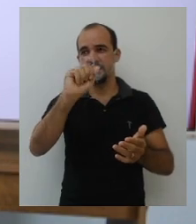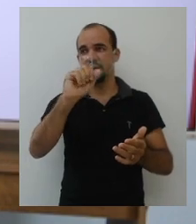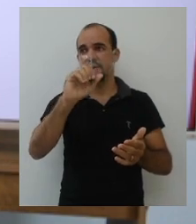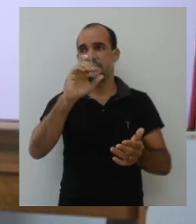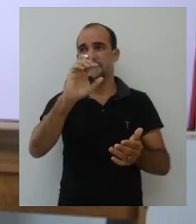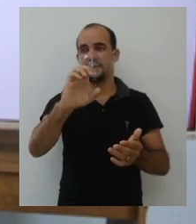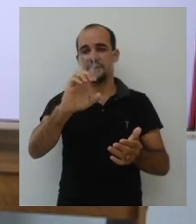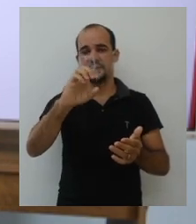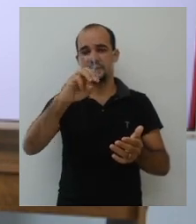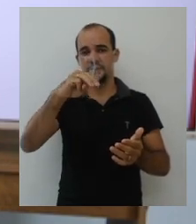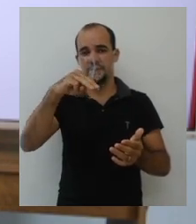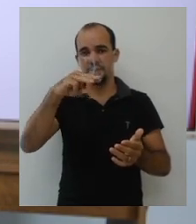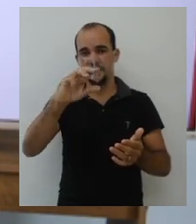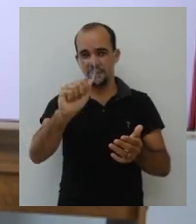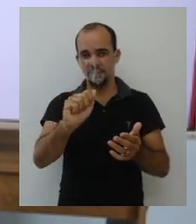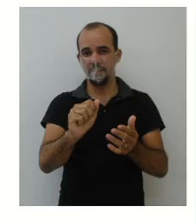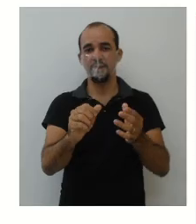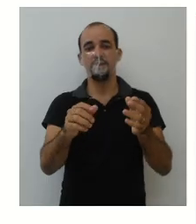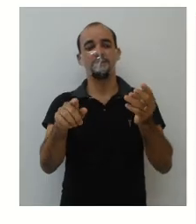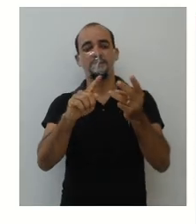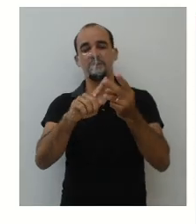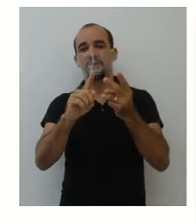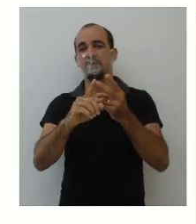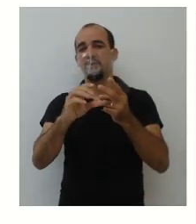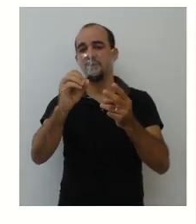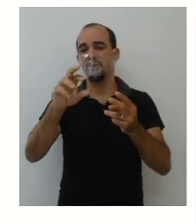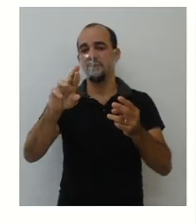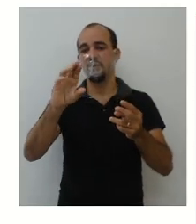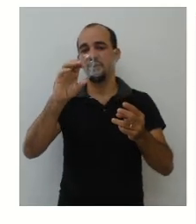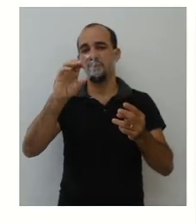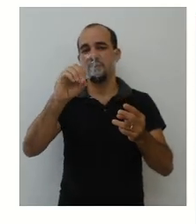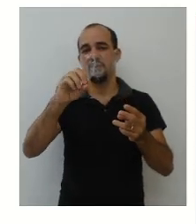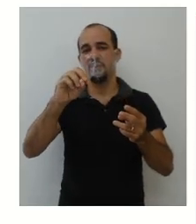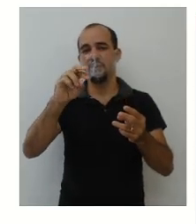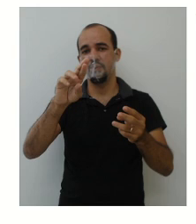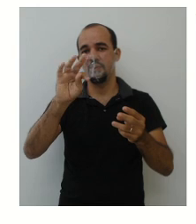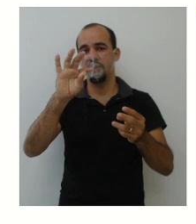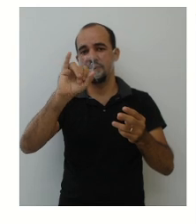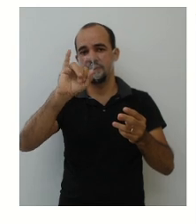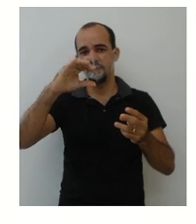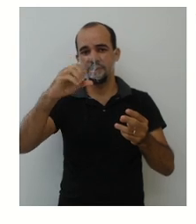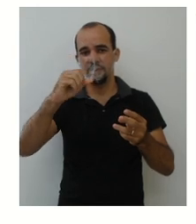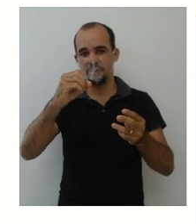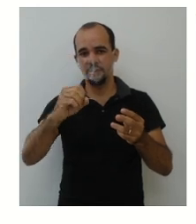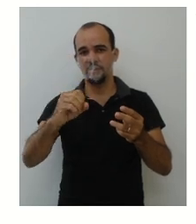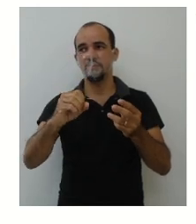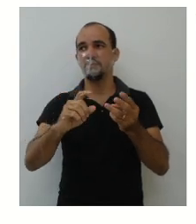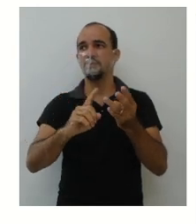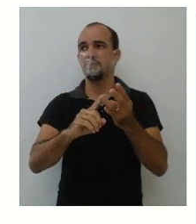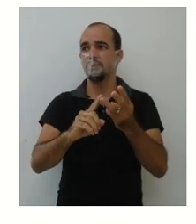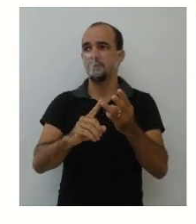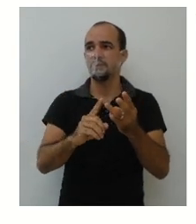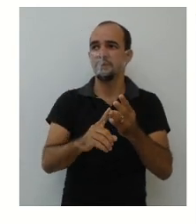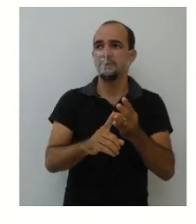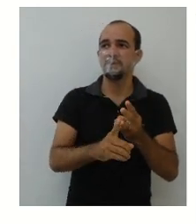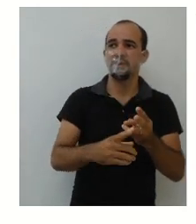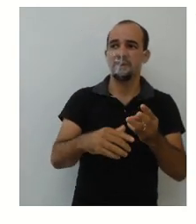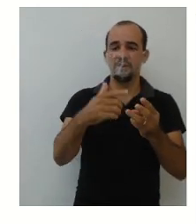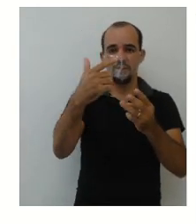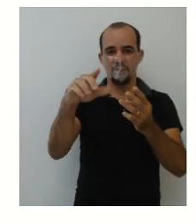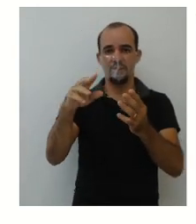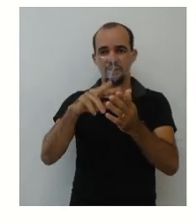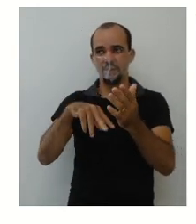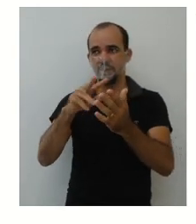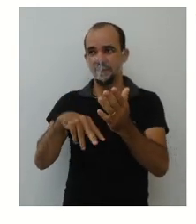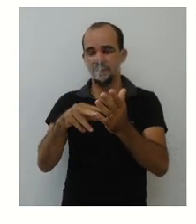Azevedo e A Hora da Estrela, de Clarice Lispector. Então, como tarefinha, você pega, revisa